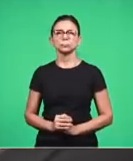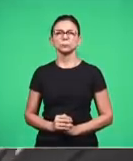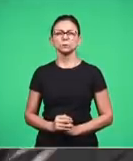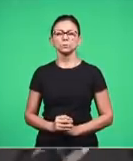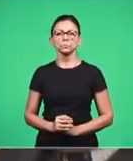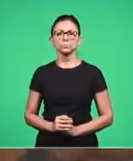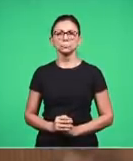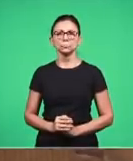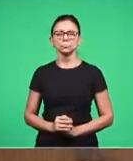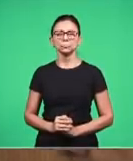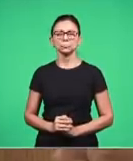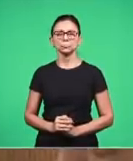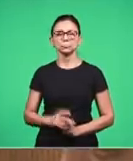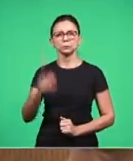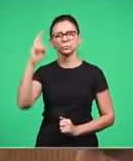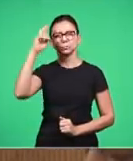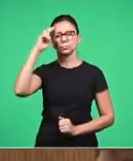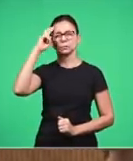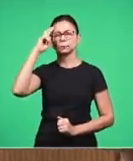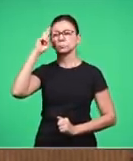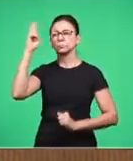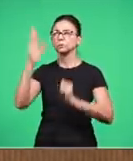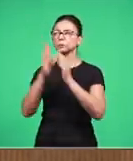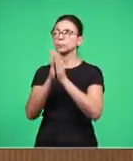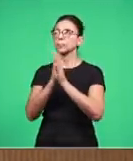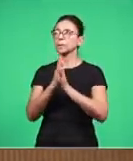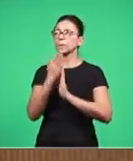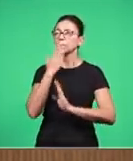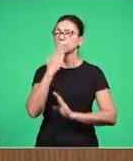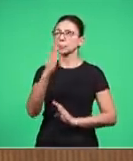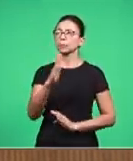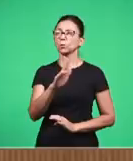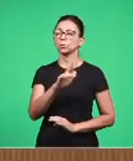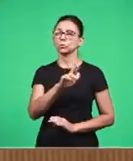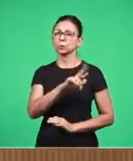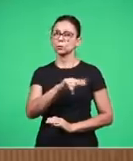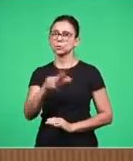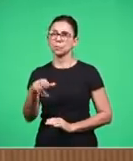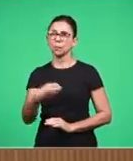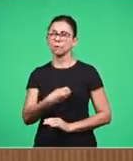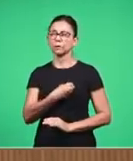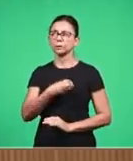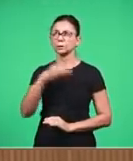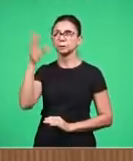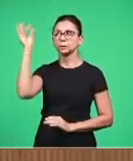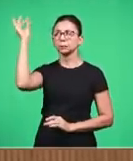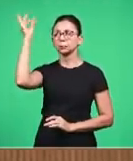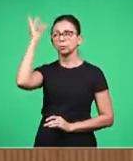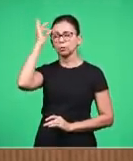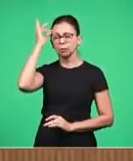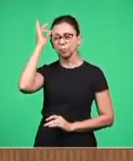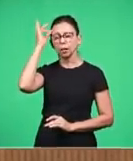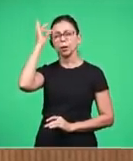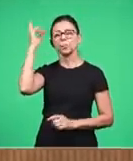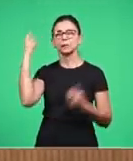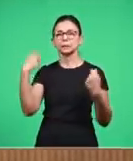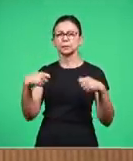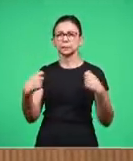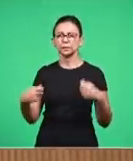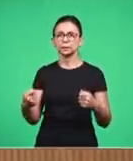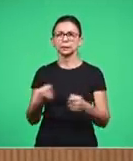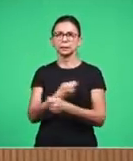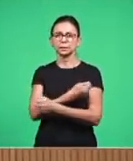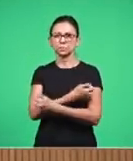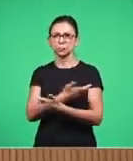Senhor, nós intercedemos pelos nossos irmãos, pela vida espiritual, Senhor, pela necessidade material, pela preservação